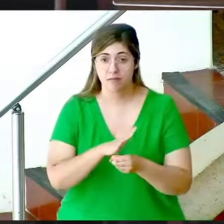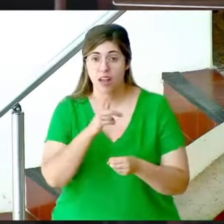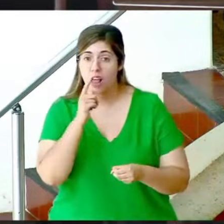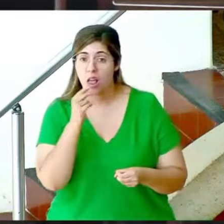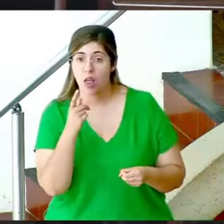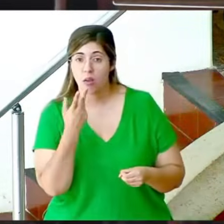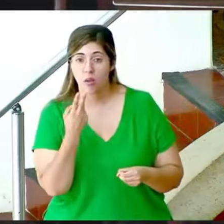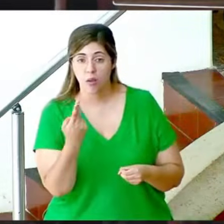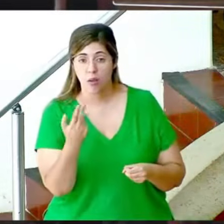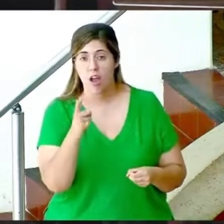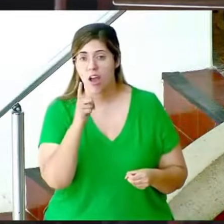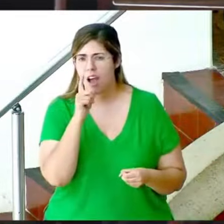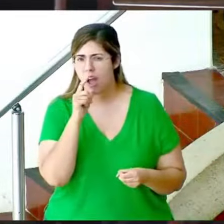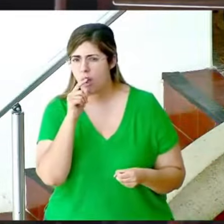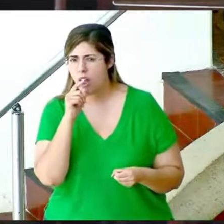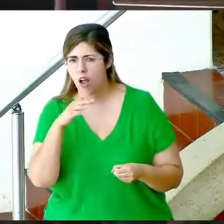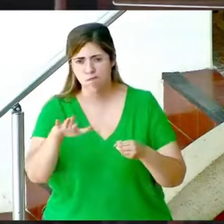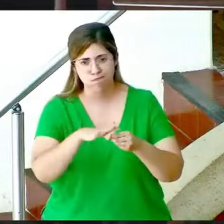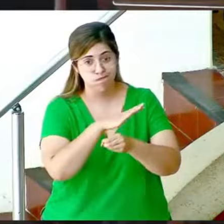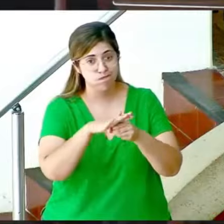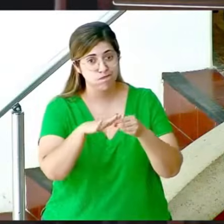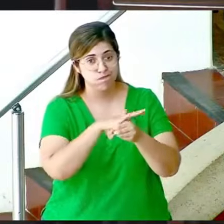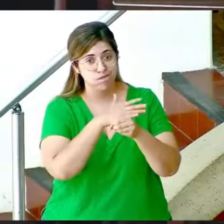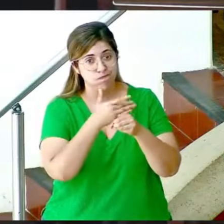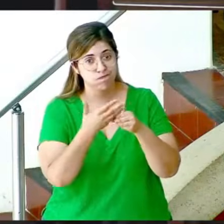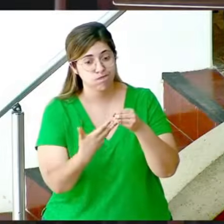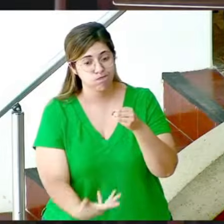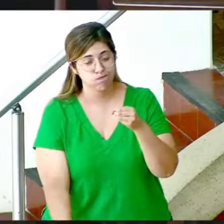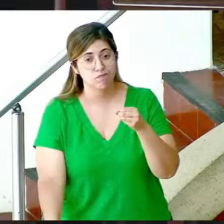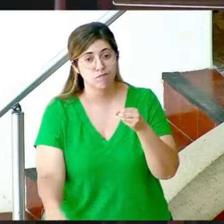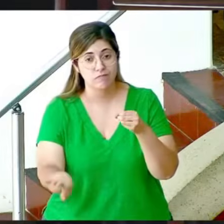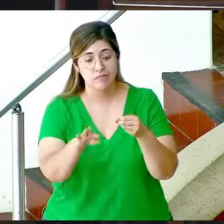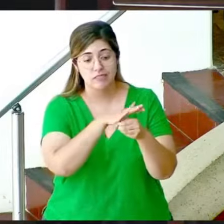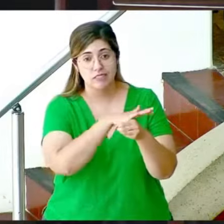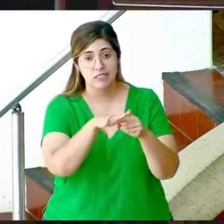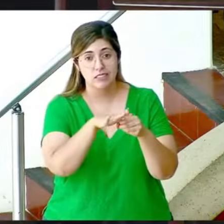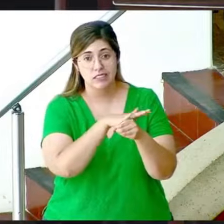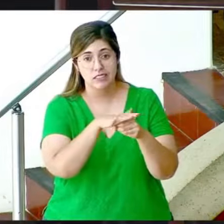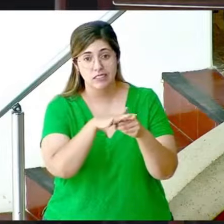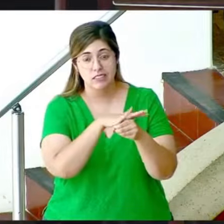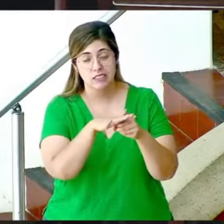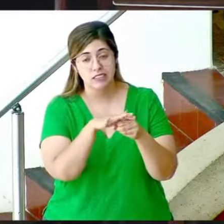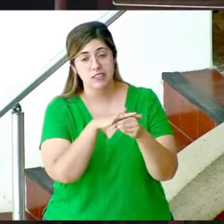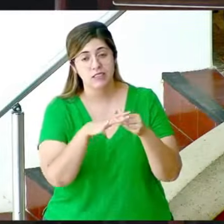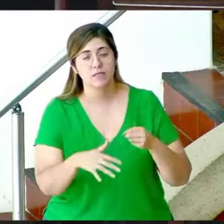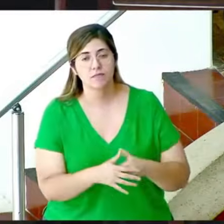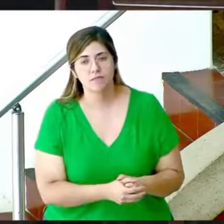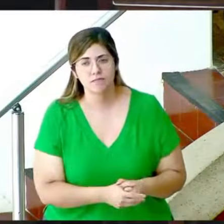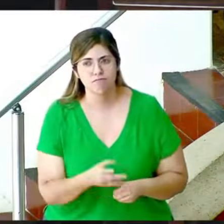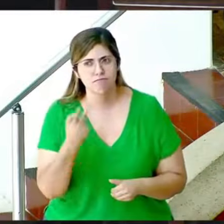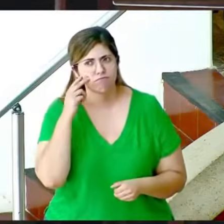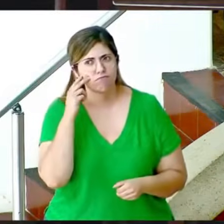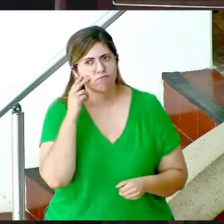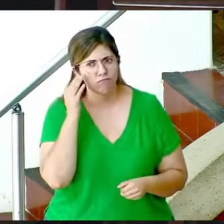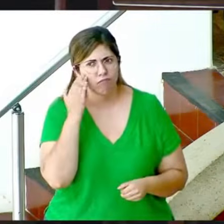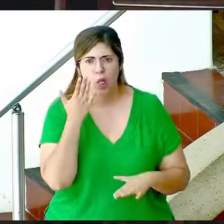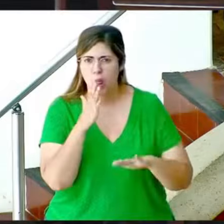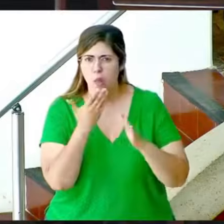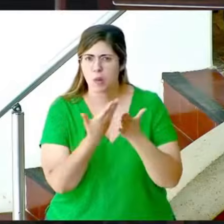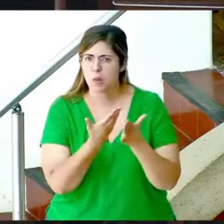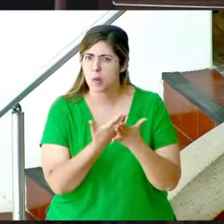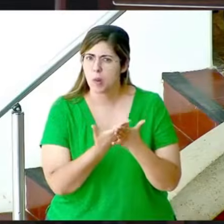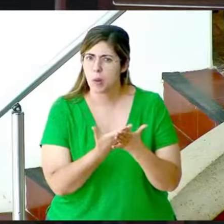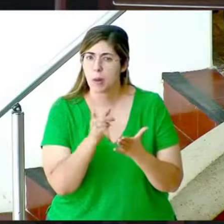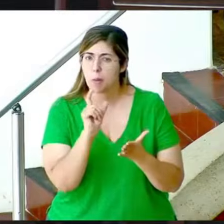água ou alguma coisa e ele ficou cheio. Quando ficou cheio, entrou no limite, ok? Puxa vida, tem até exegese. Mas de repente